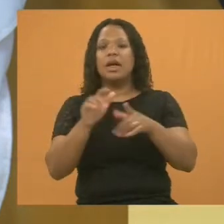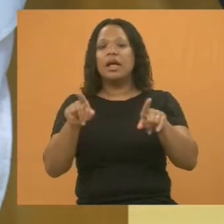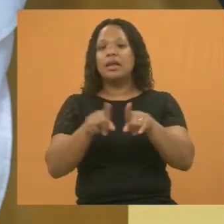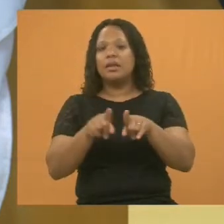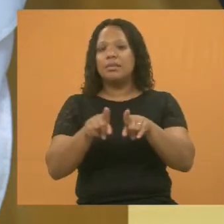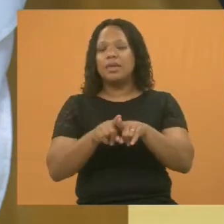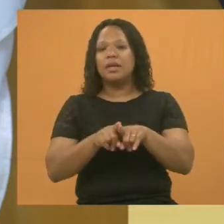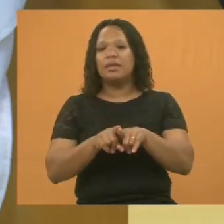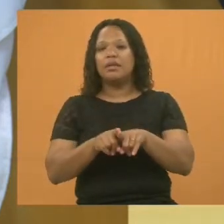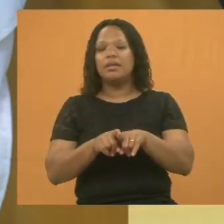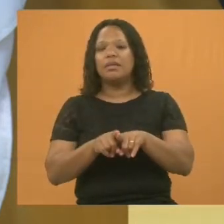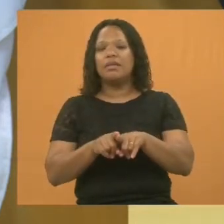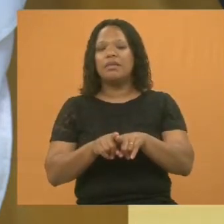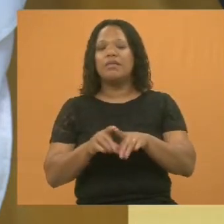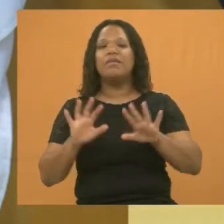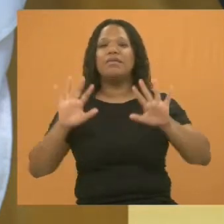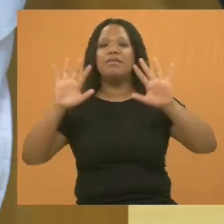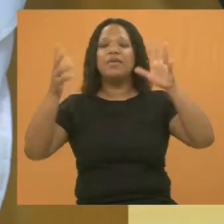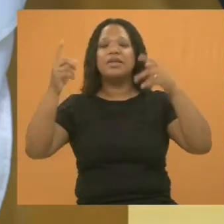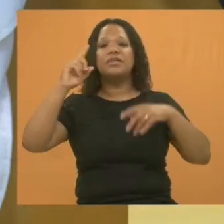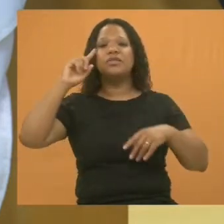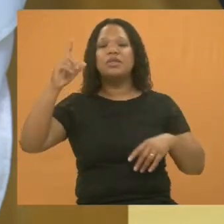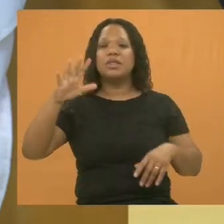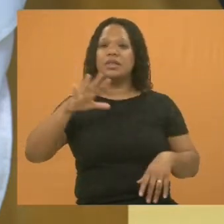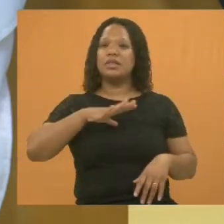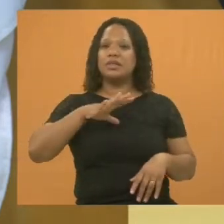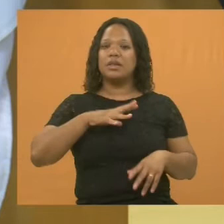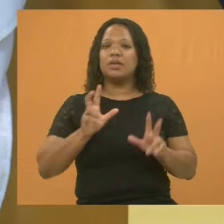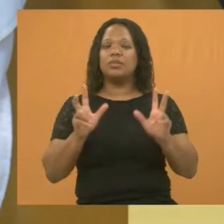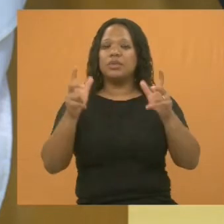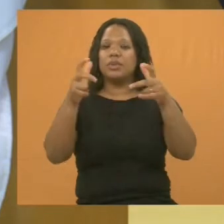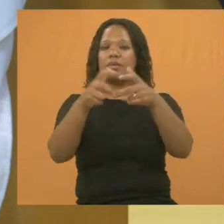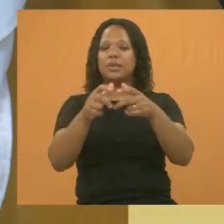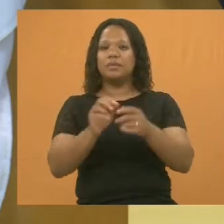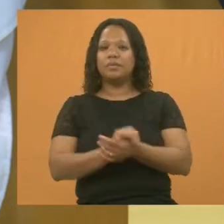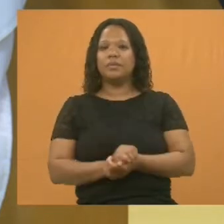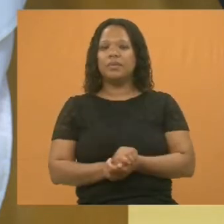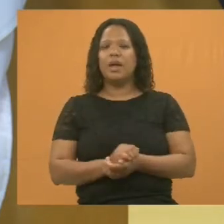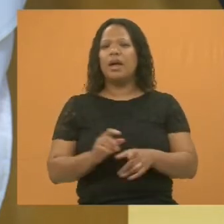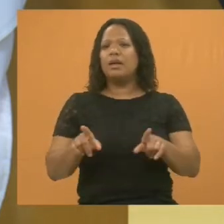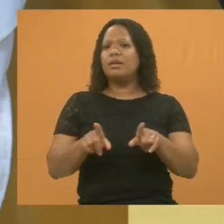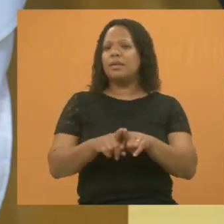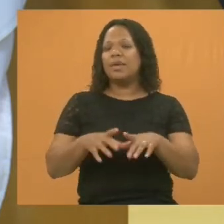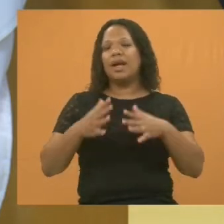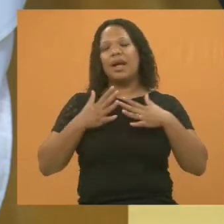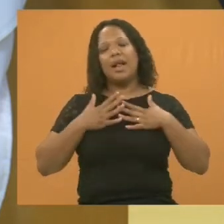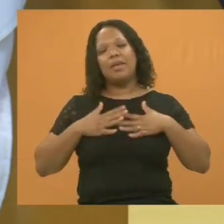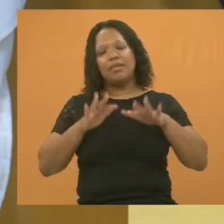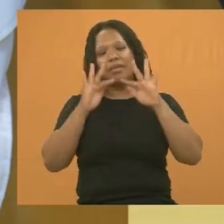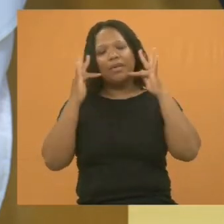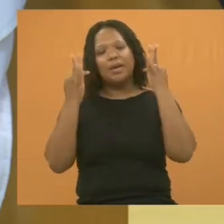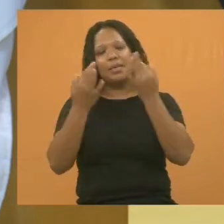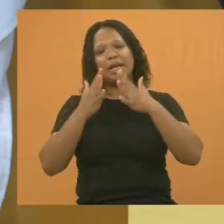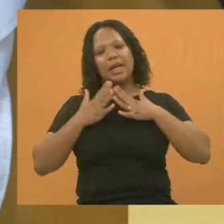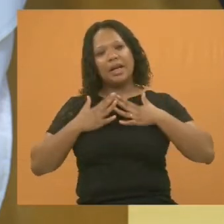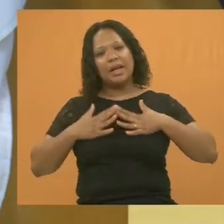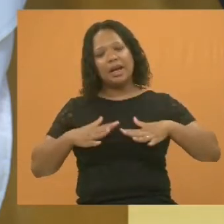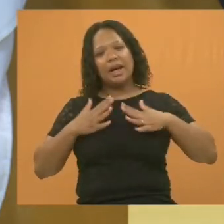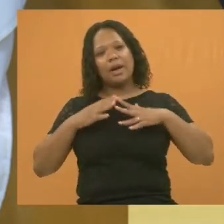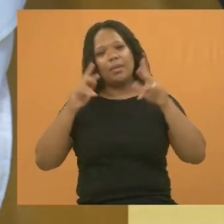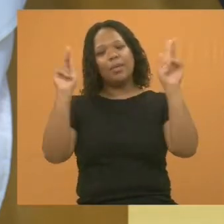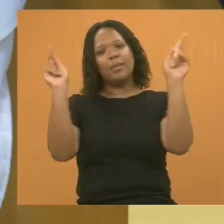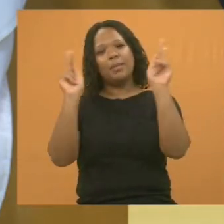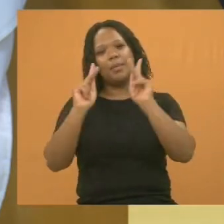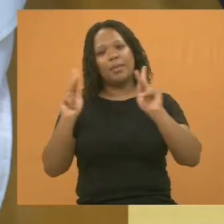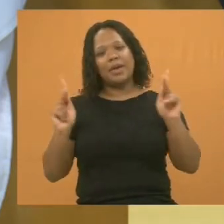datas cívicas municipais. E a busca da nossa tranquilidade pessoal, familiar, é o sistema